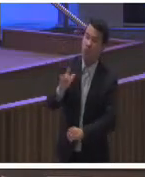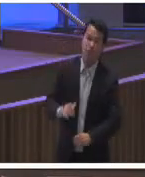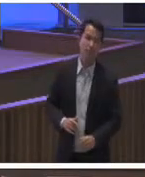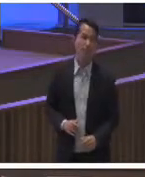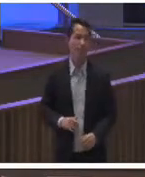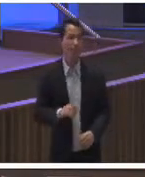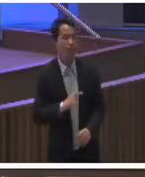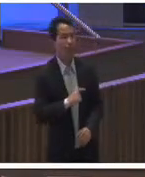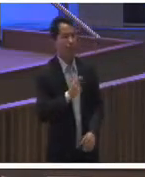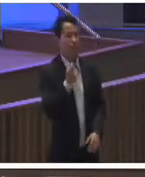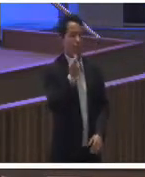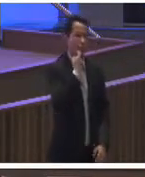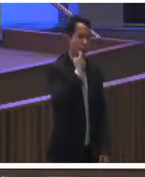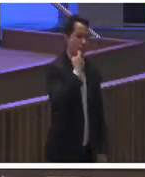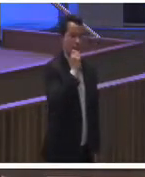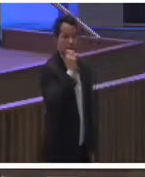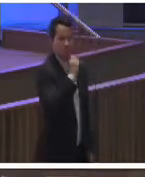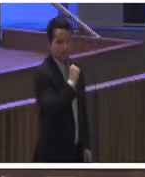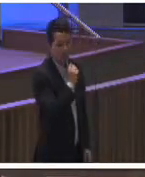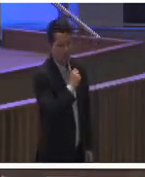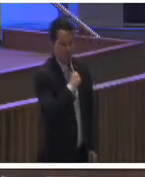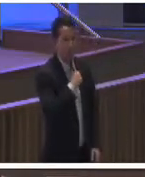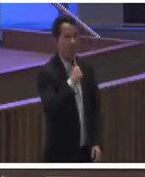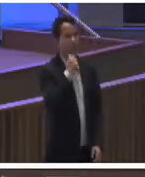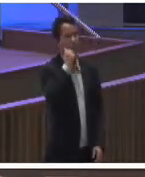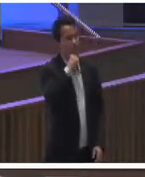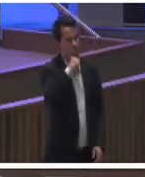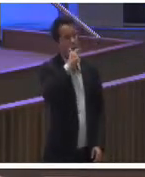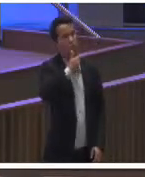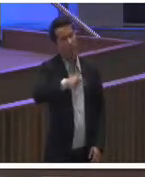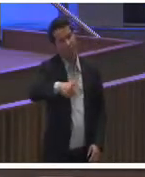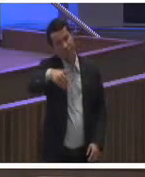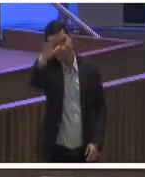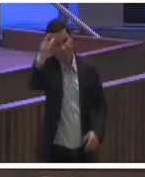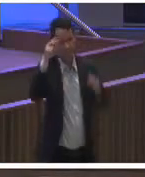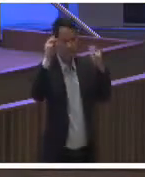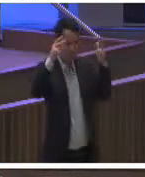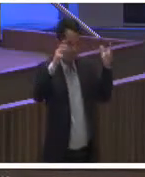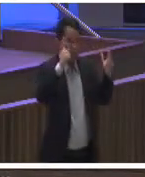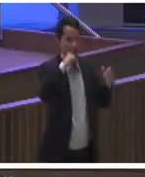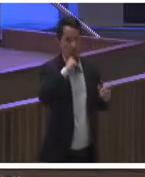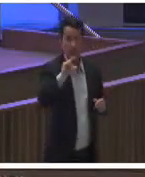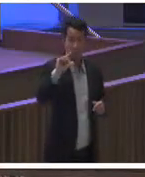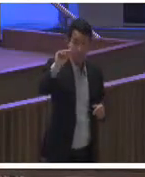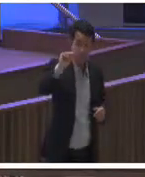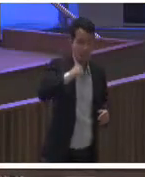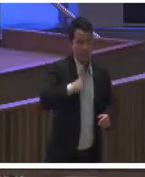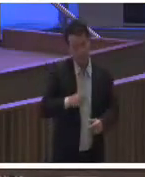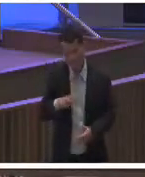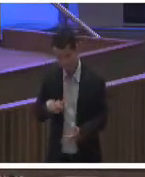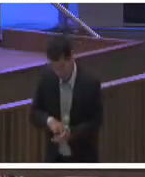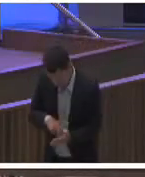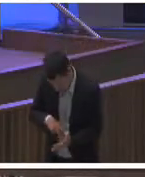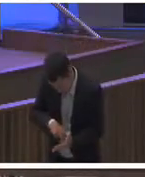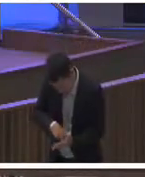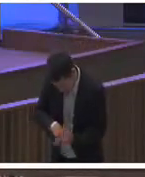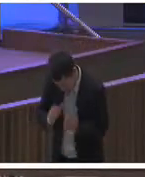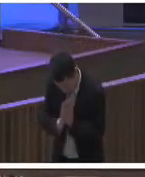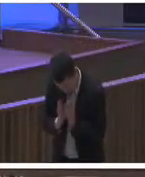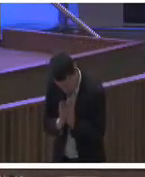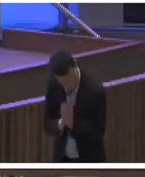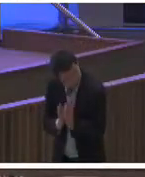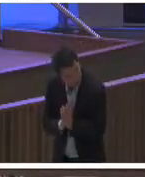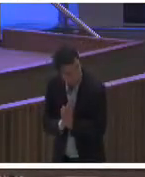Chegava sexta-noite, sábado à noite, saía de casa a menina, a mãe ia lá para o quarto orar, até ela chegar. Quando a